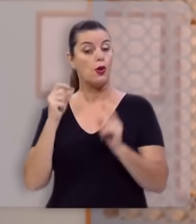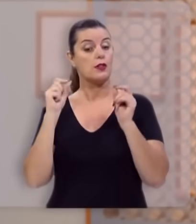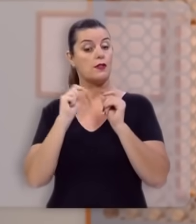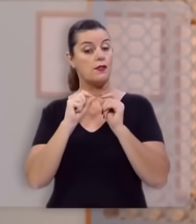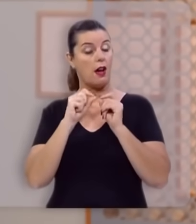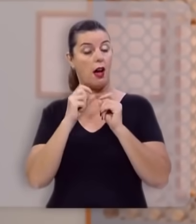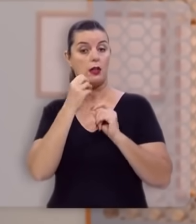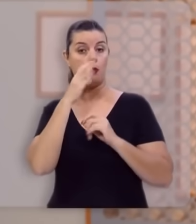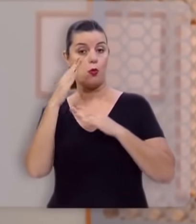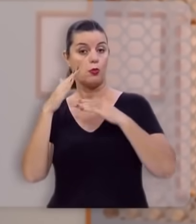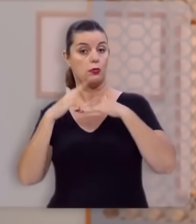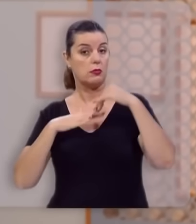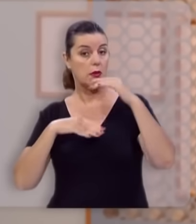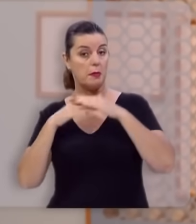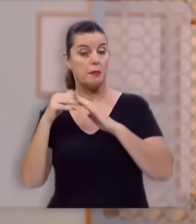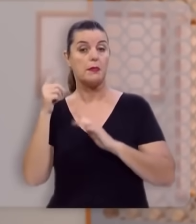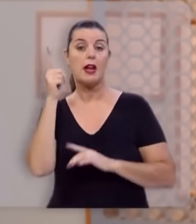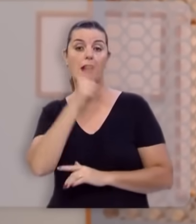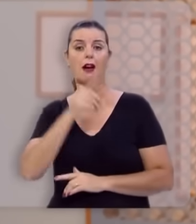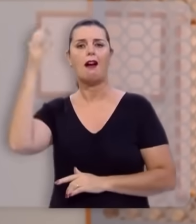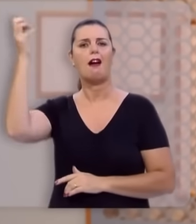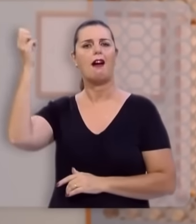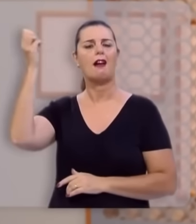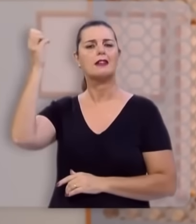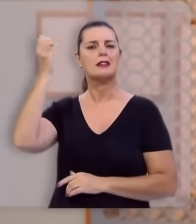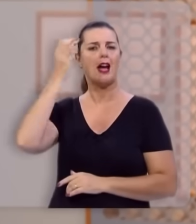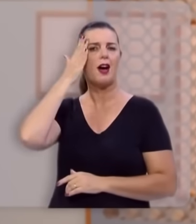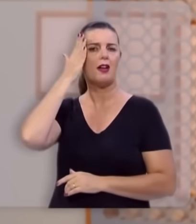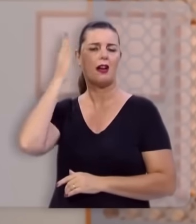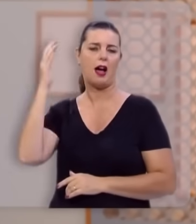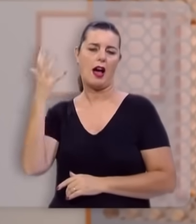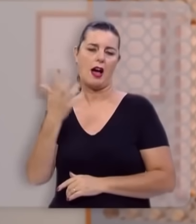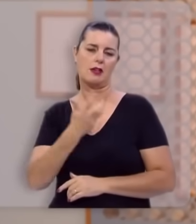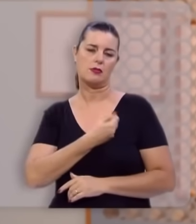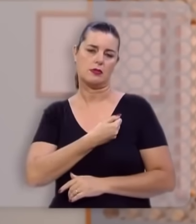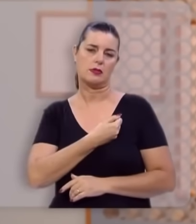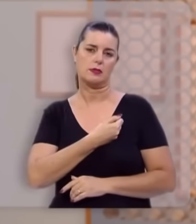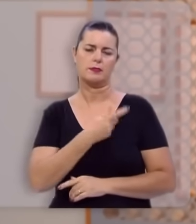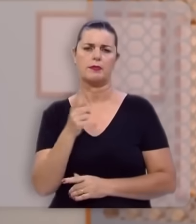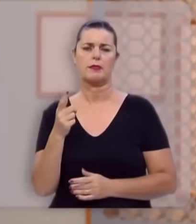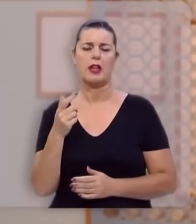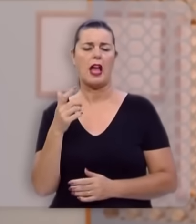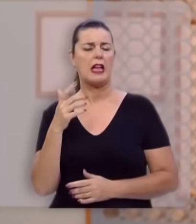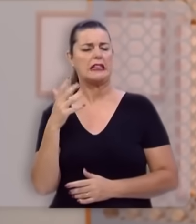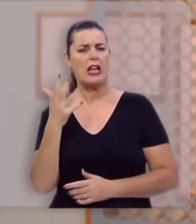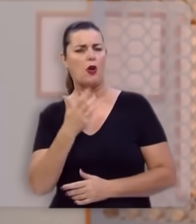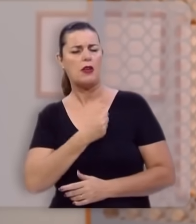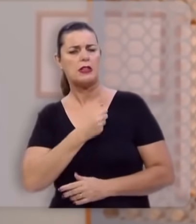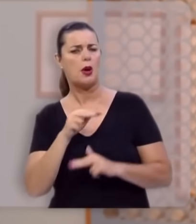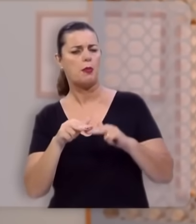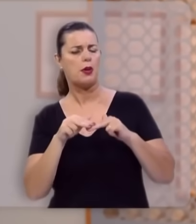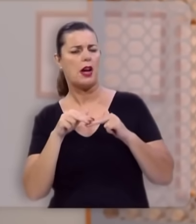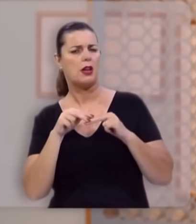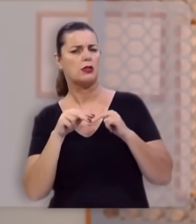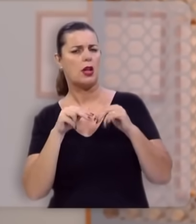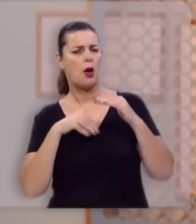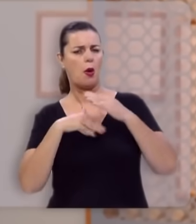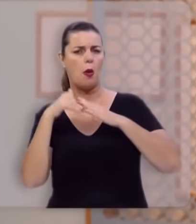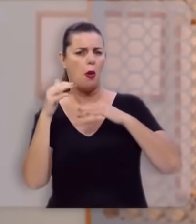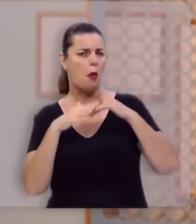salvos pela graça. A salvação não é pelas obras, a salvação não é pela fé, mas as obras.